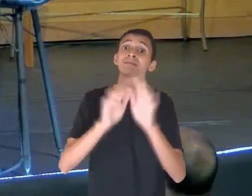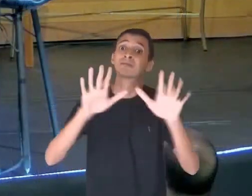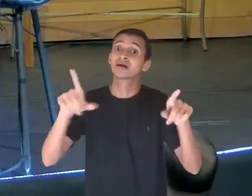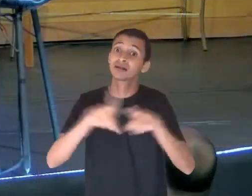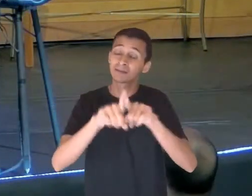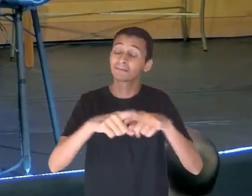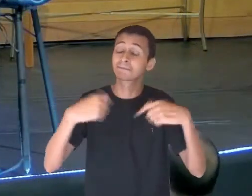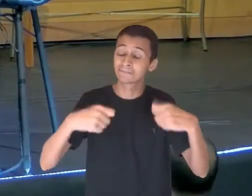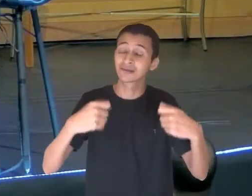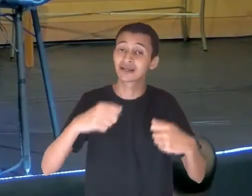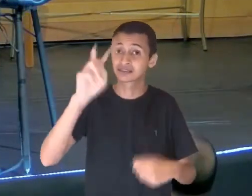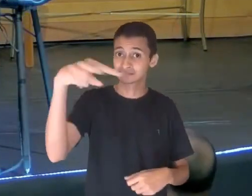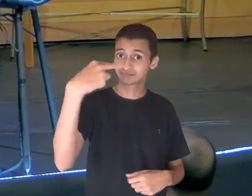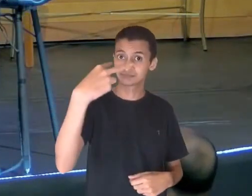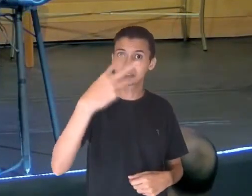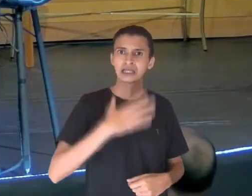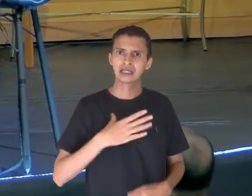olho.